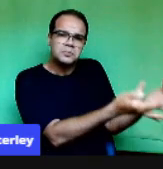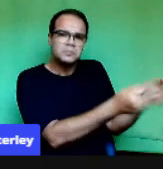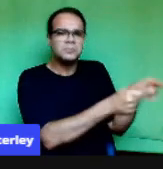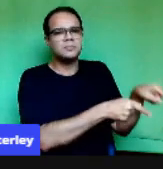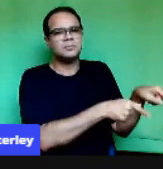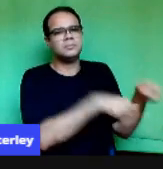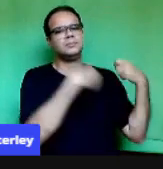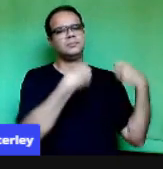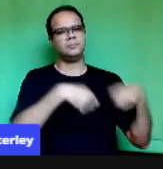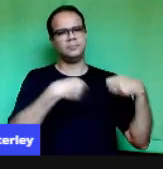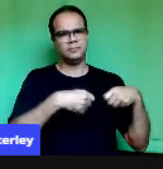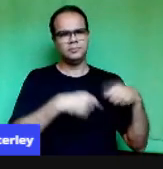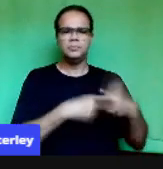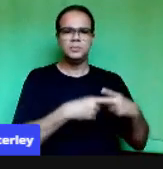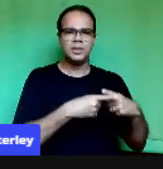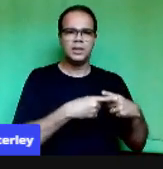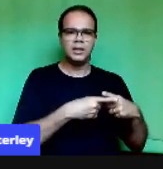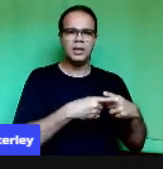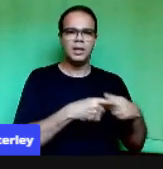para servir